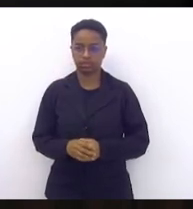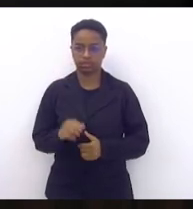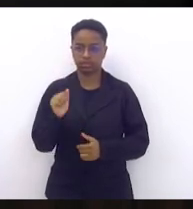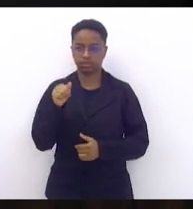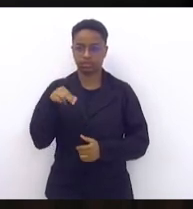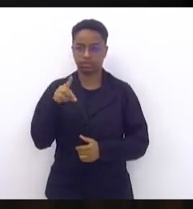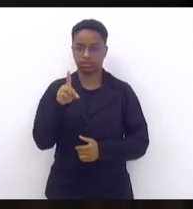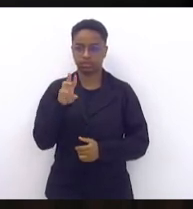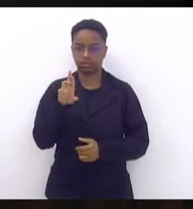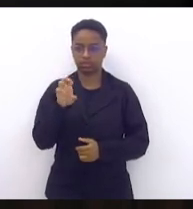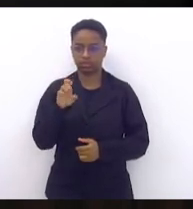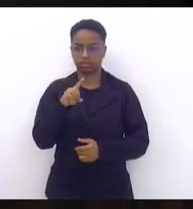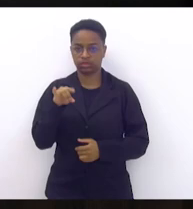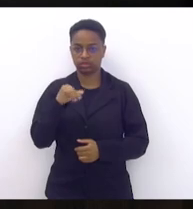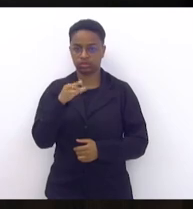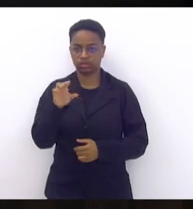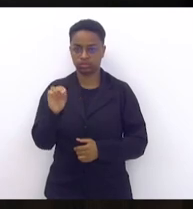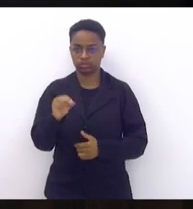Andrezinho Siciliano.